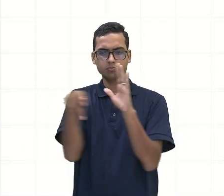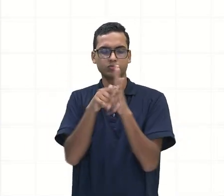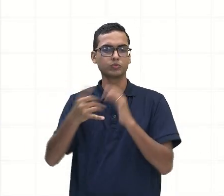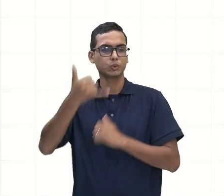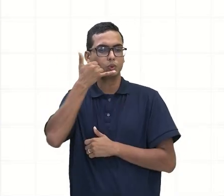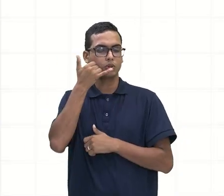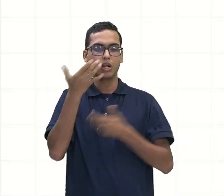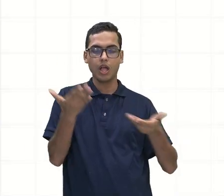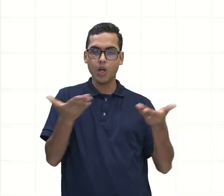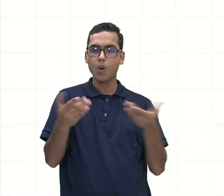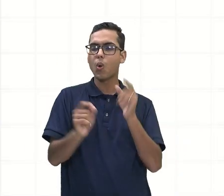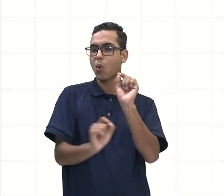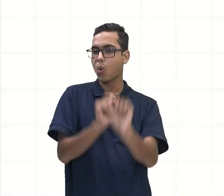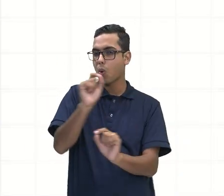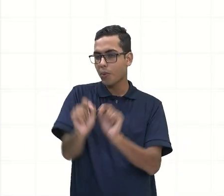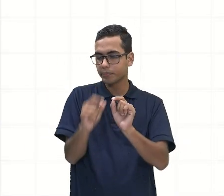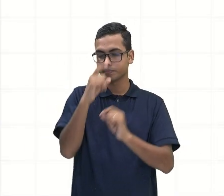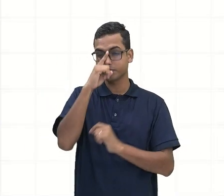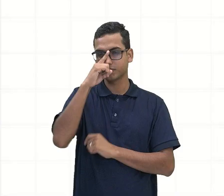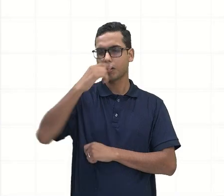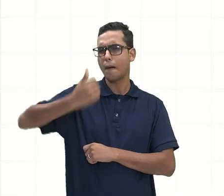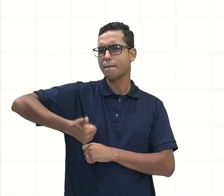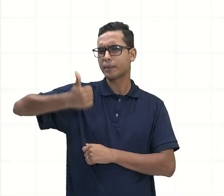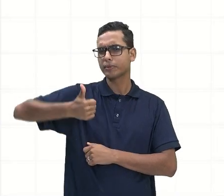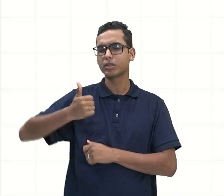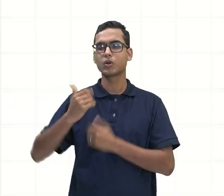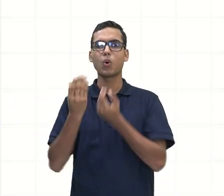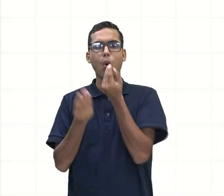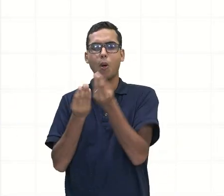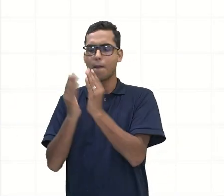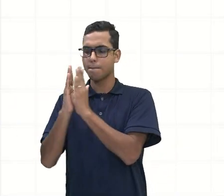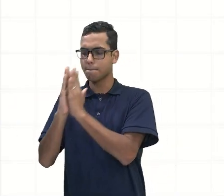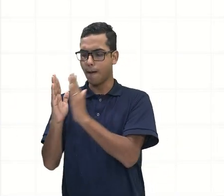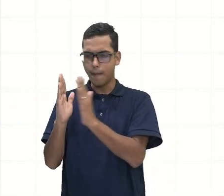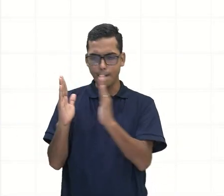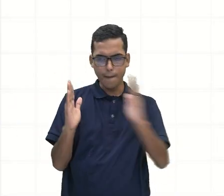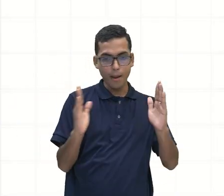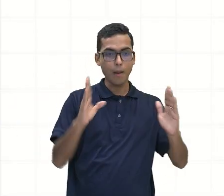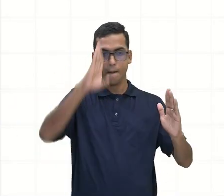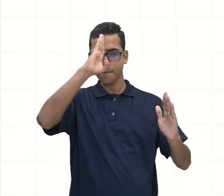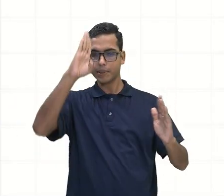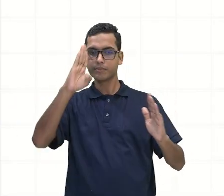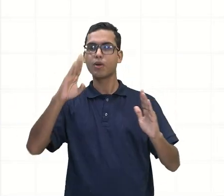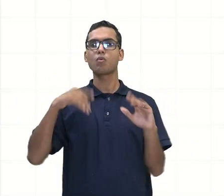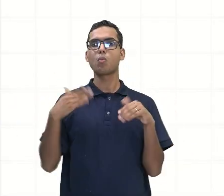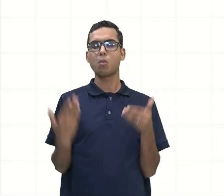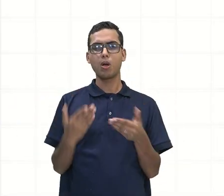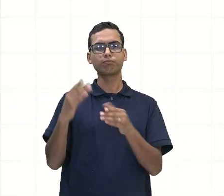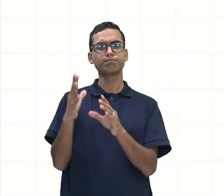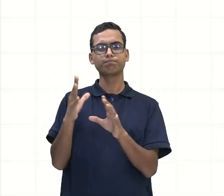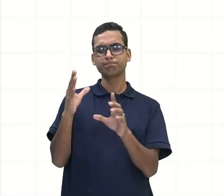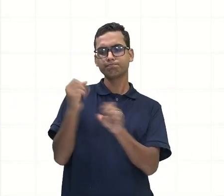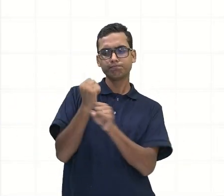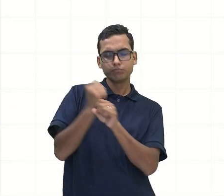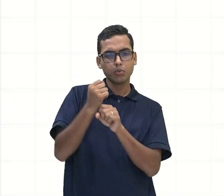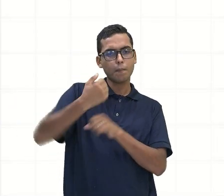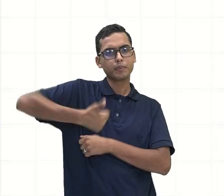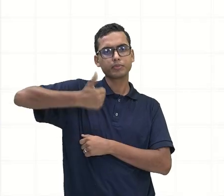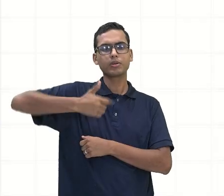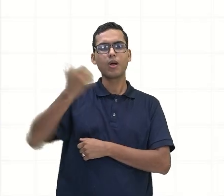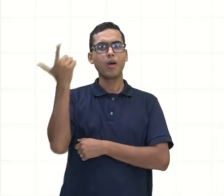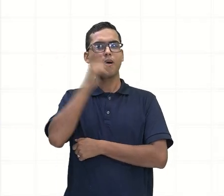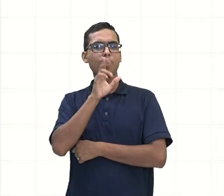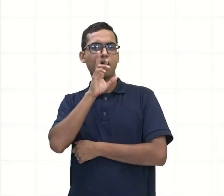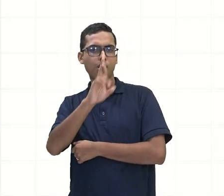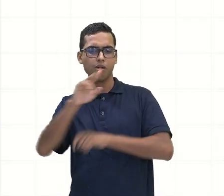ter que lembrar, primeiro, da ordem de prioridade nas expressões numéricas.